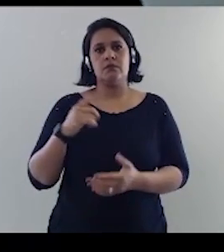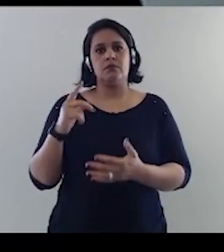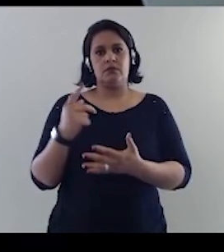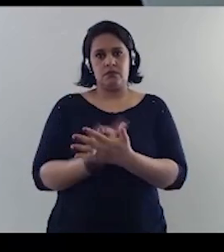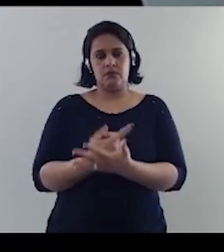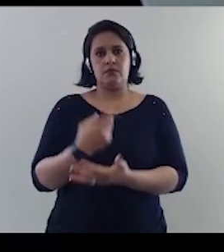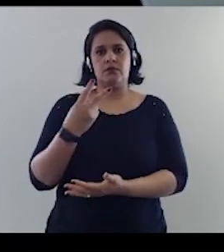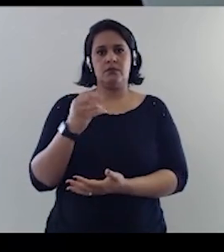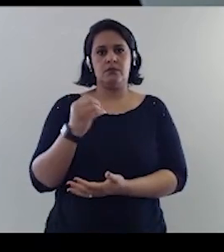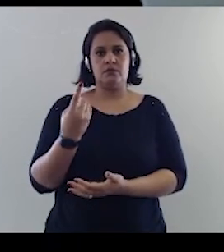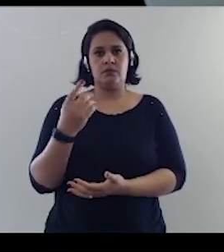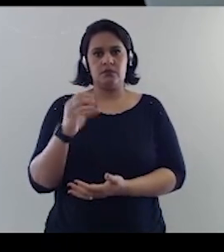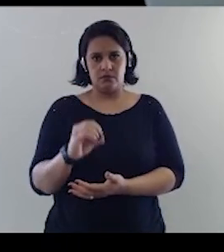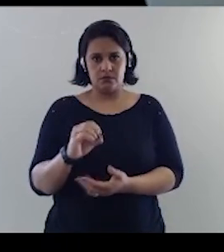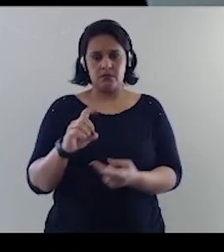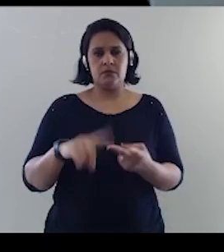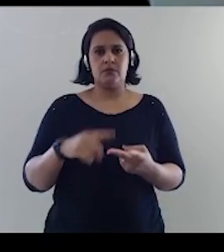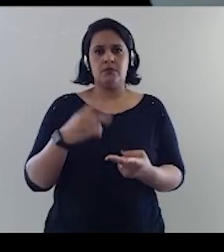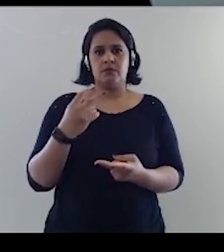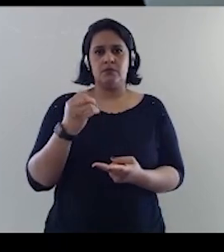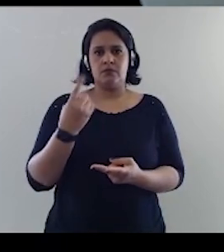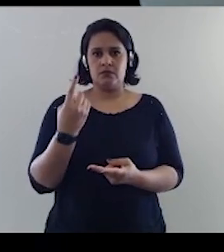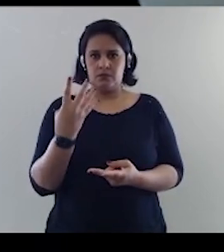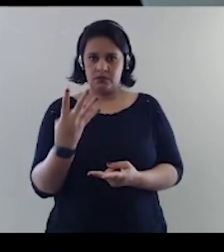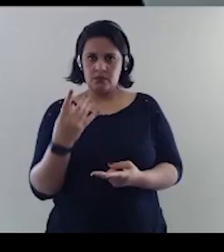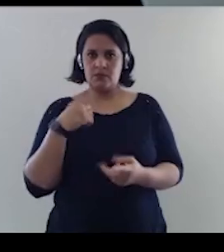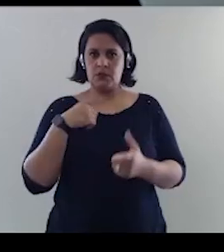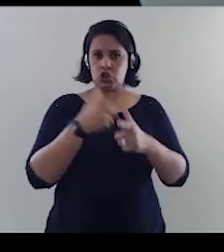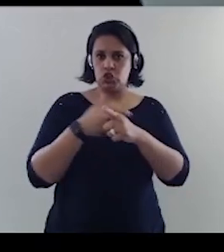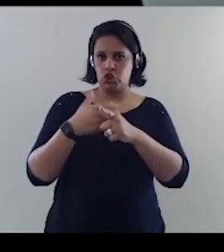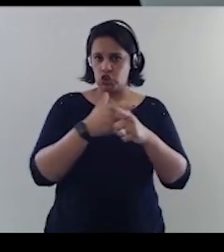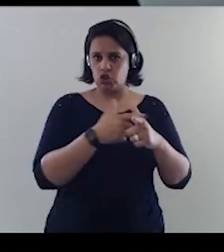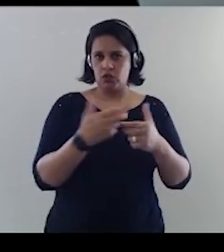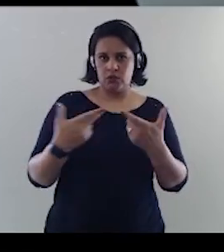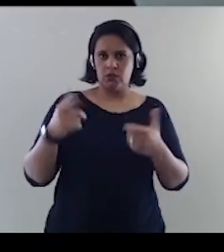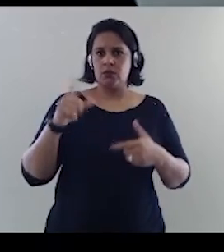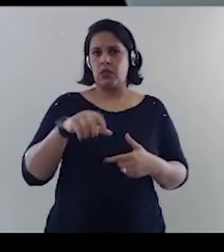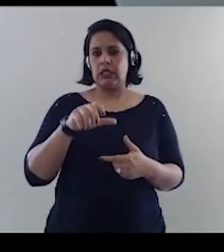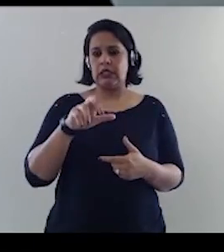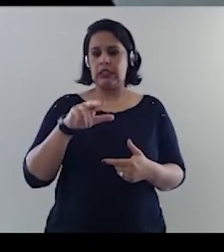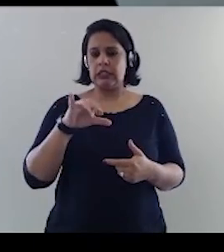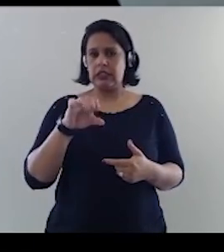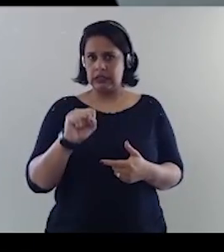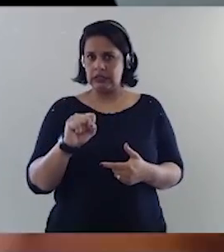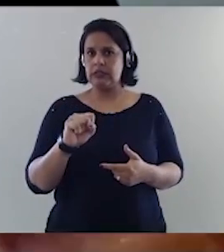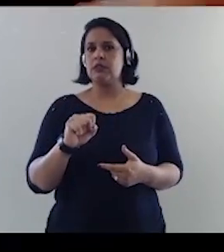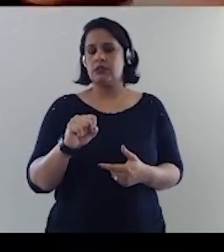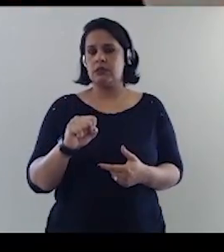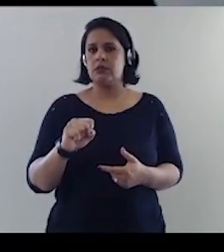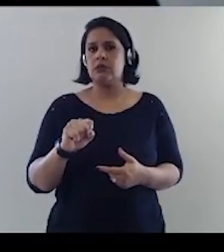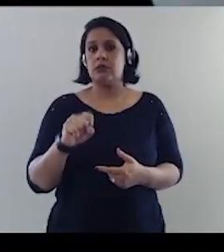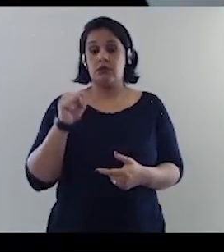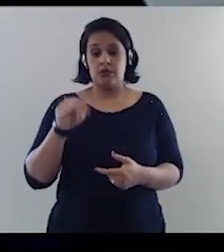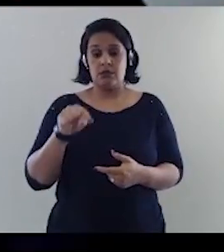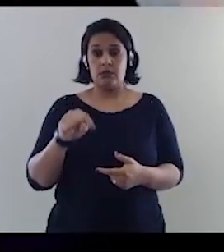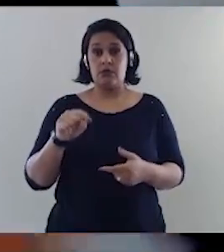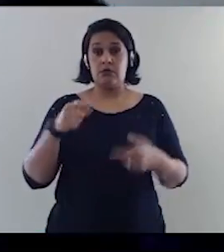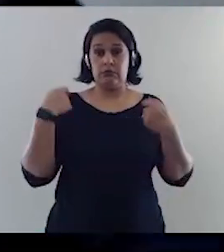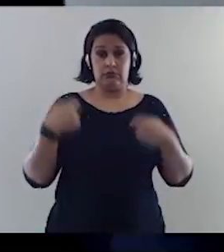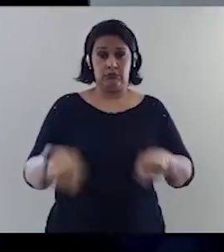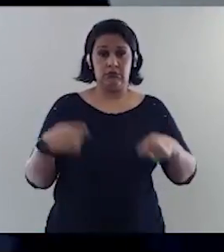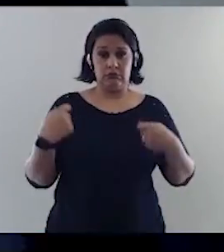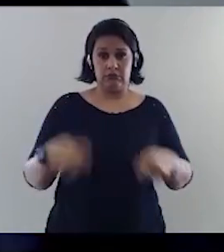em 2010-2014, no quadro das crises das dívidas soberanas europeias, ficou sob resgate financeiro, e numa situação de